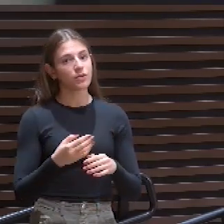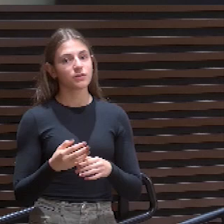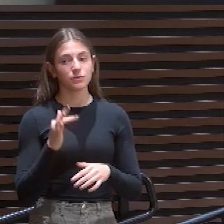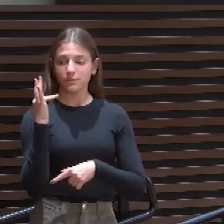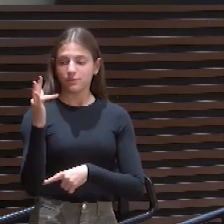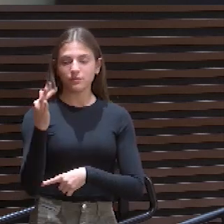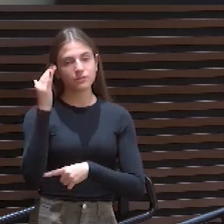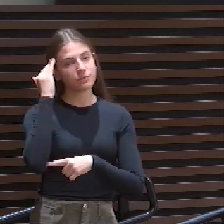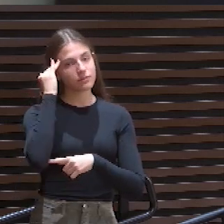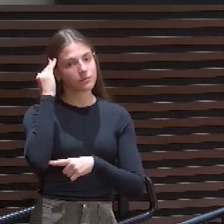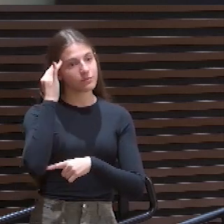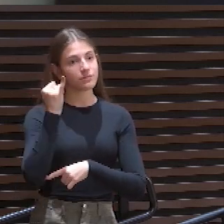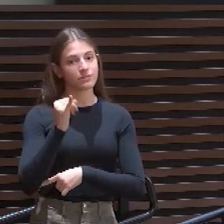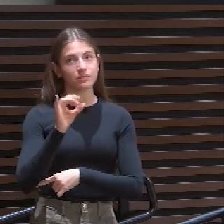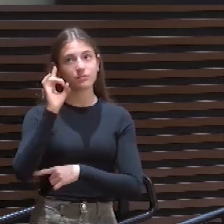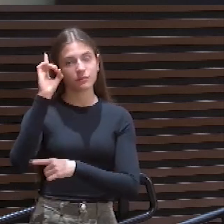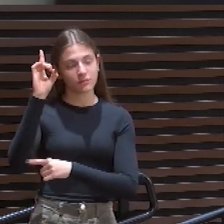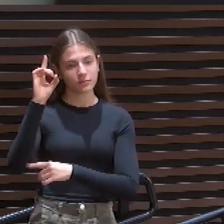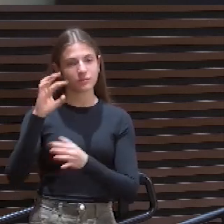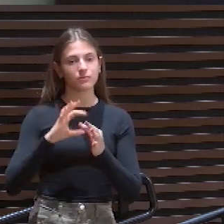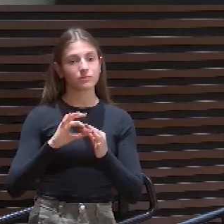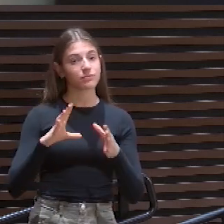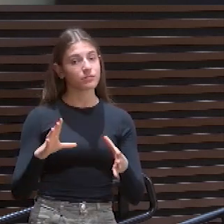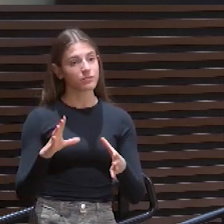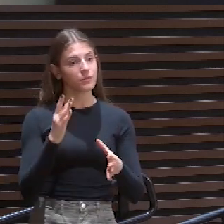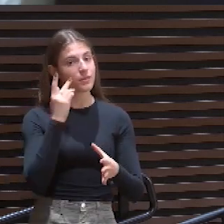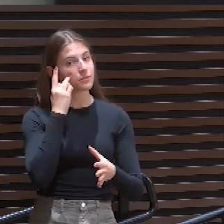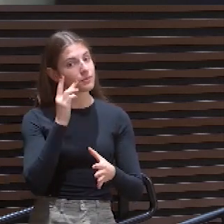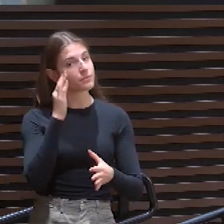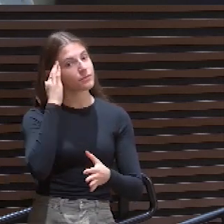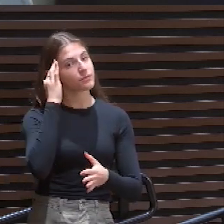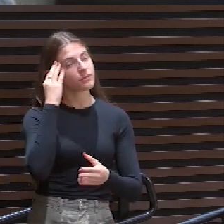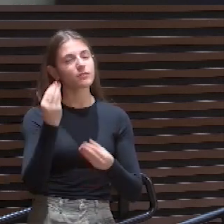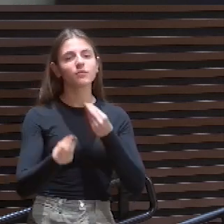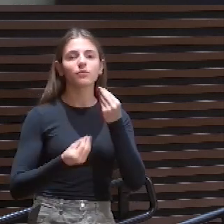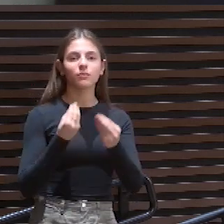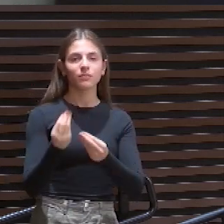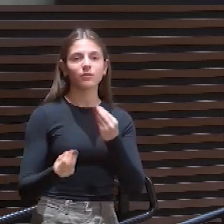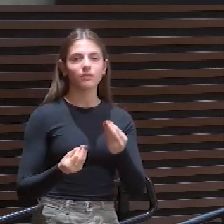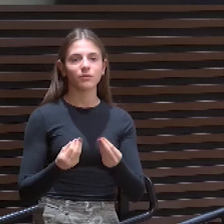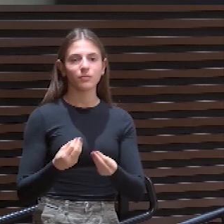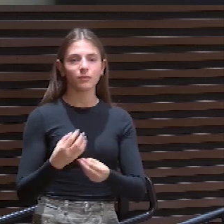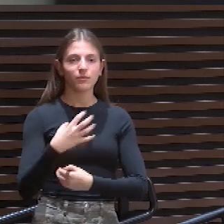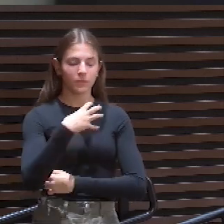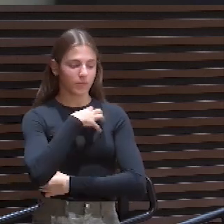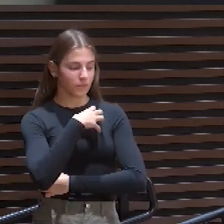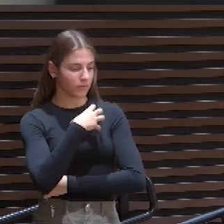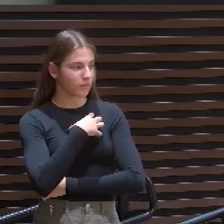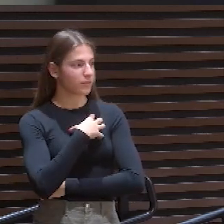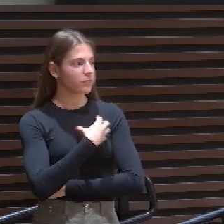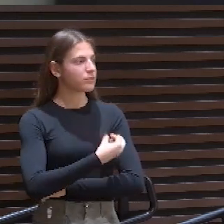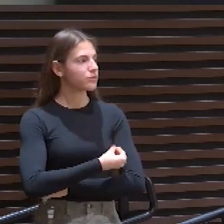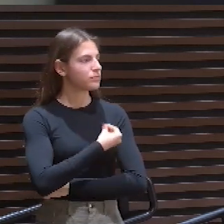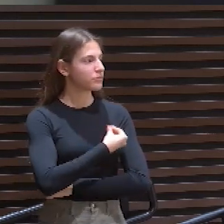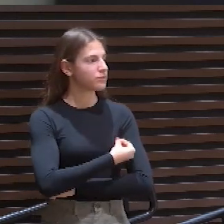permitir, para saber como nós devemos proceder. Então